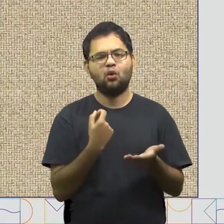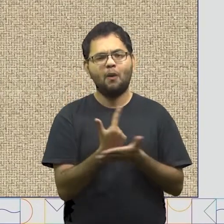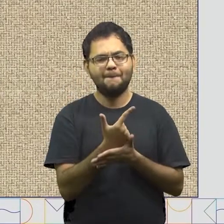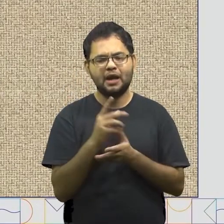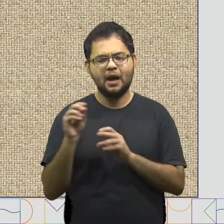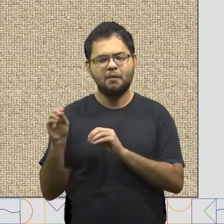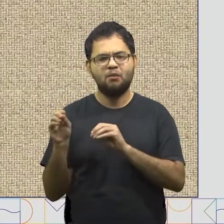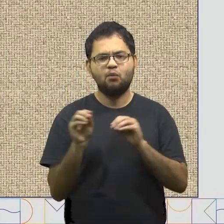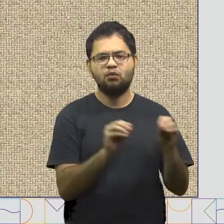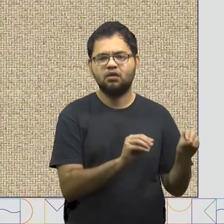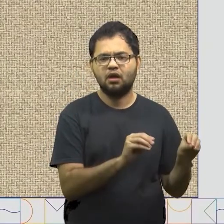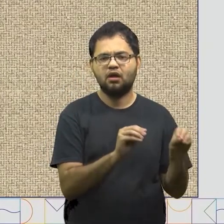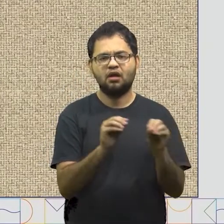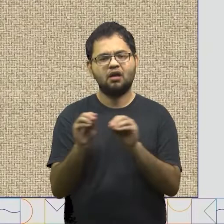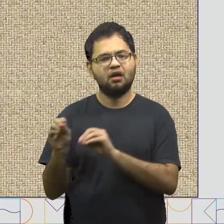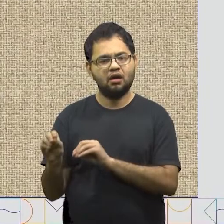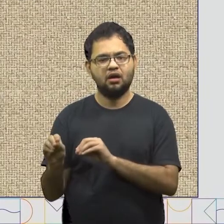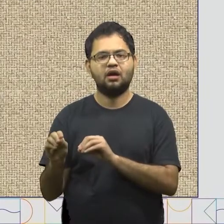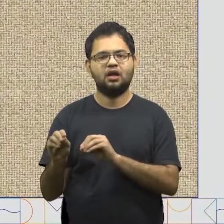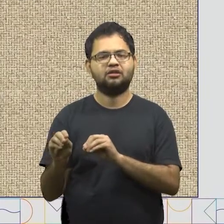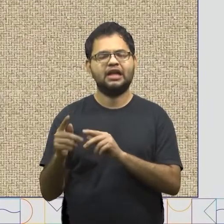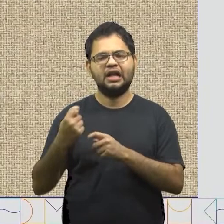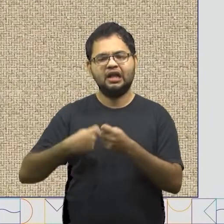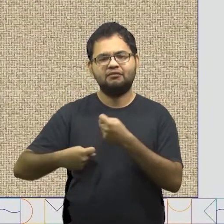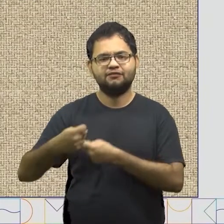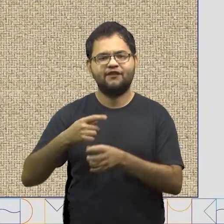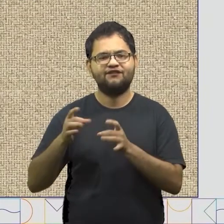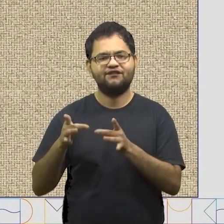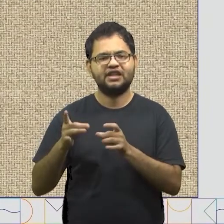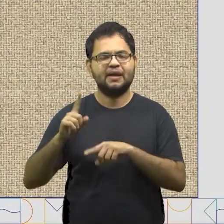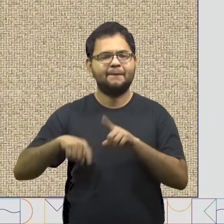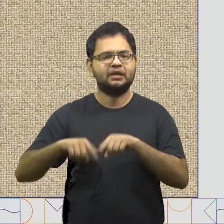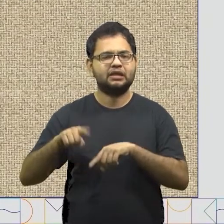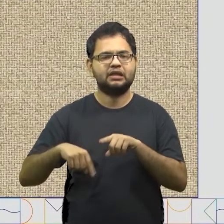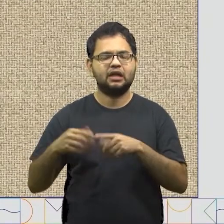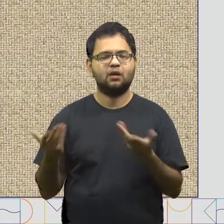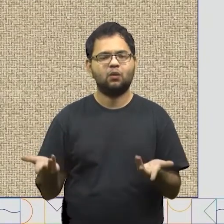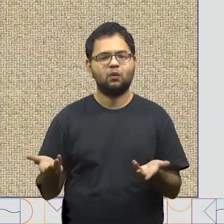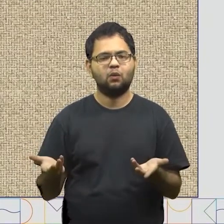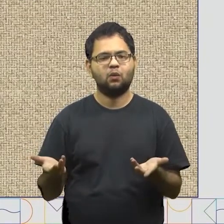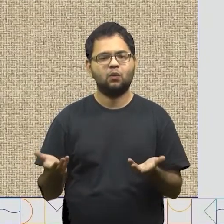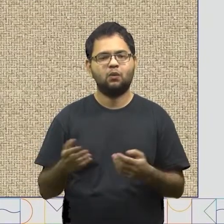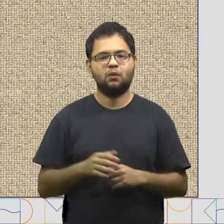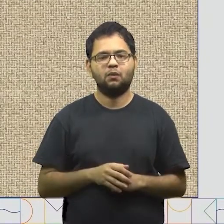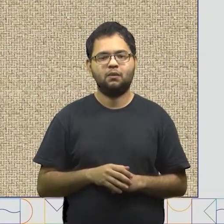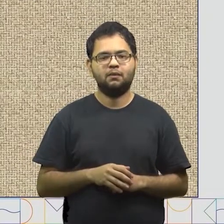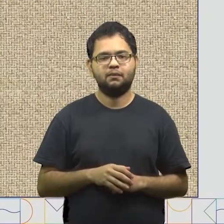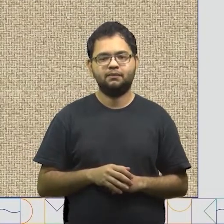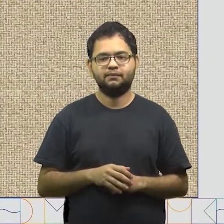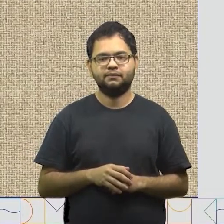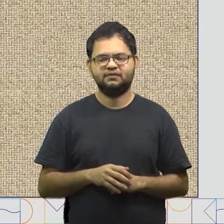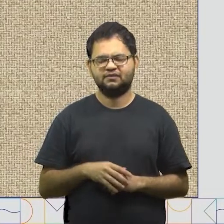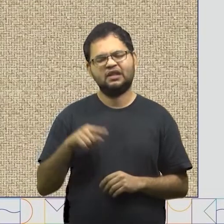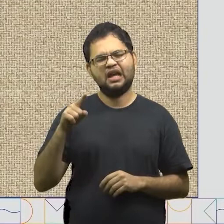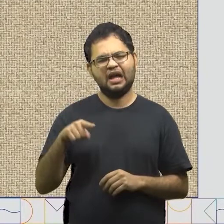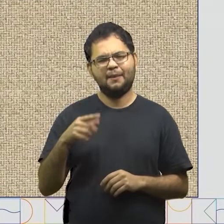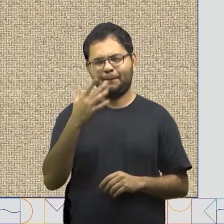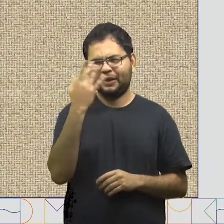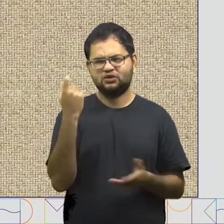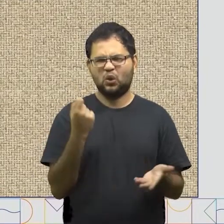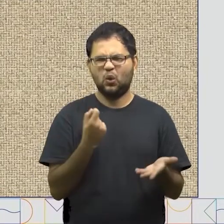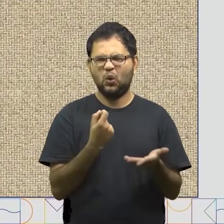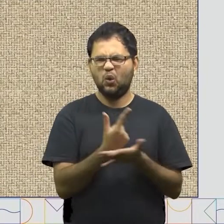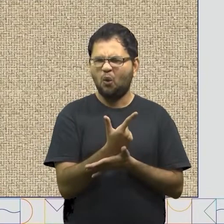se deslocavam de uma região para outra negociando suas mercadorias eram eles que negociava as